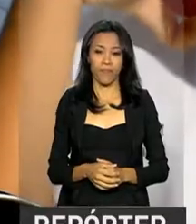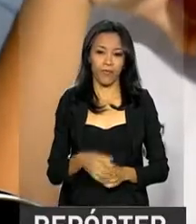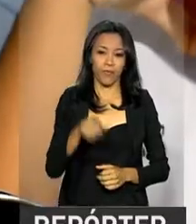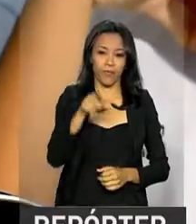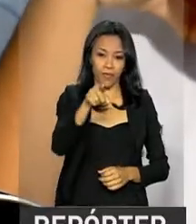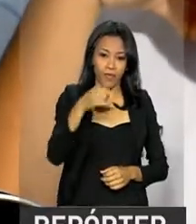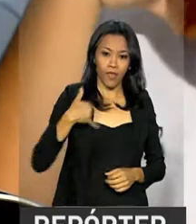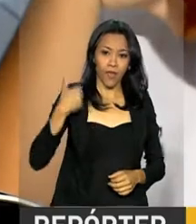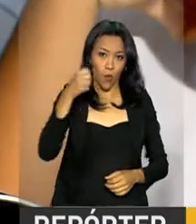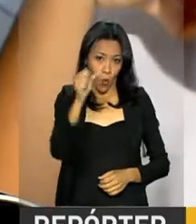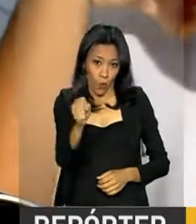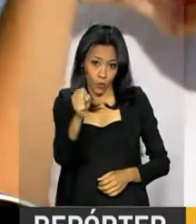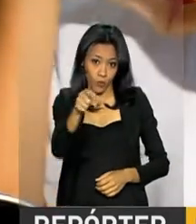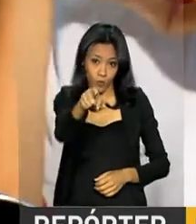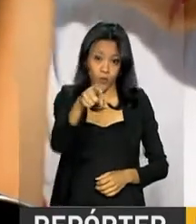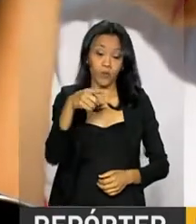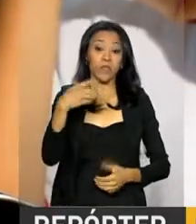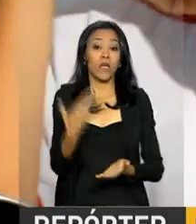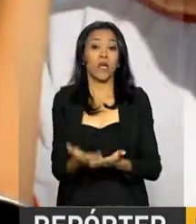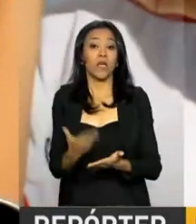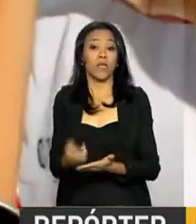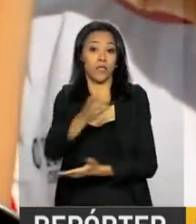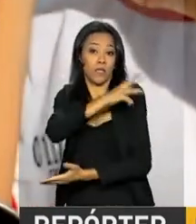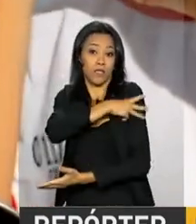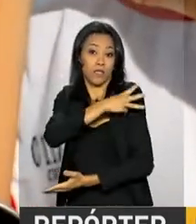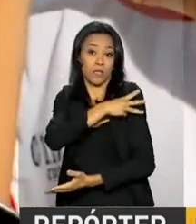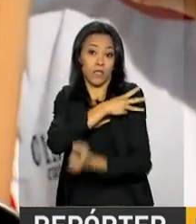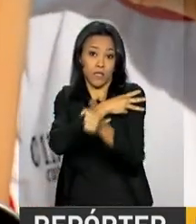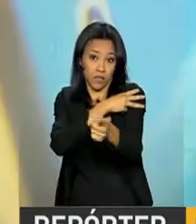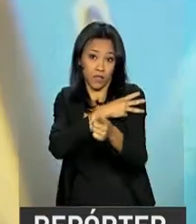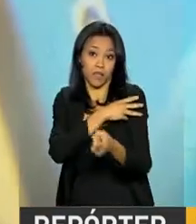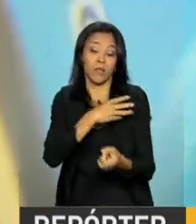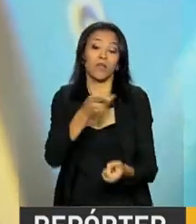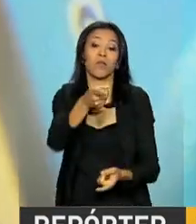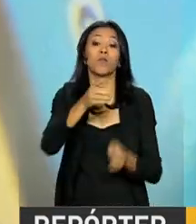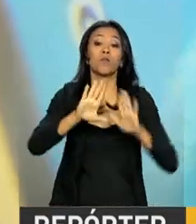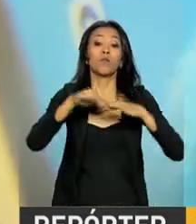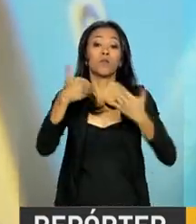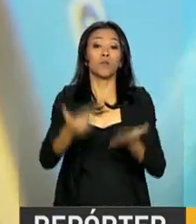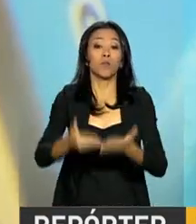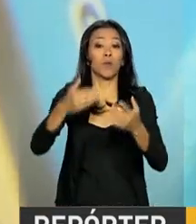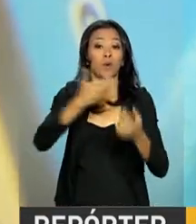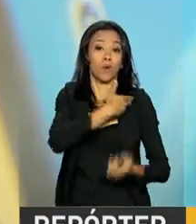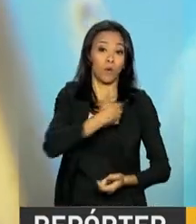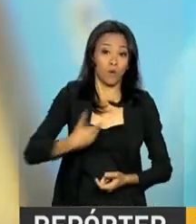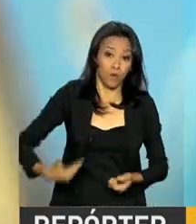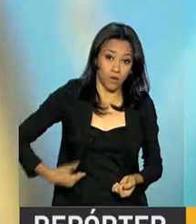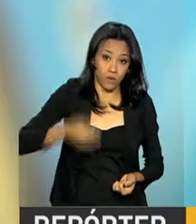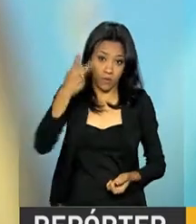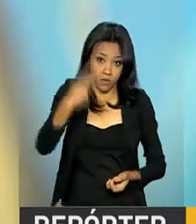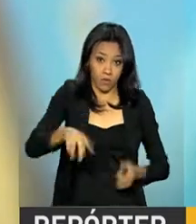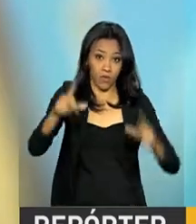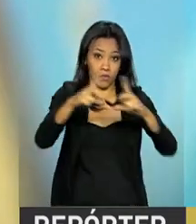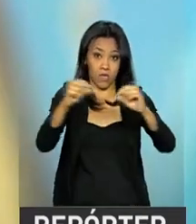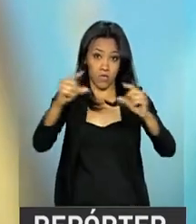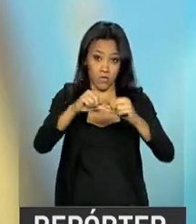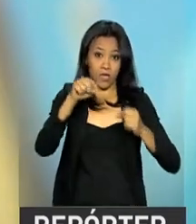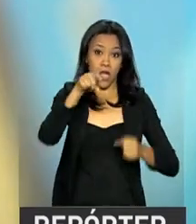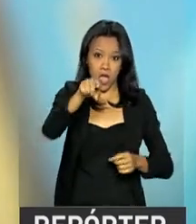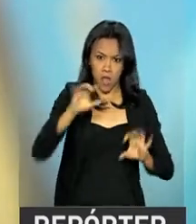ele tem 18 anos e está no terceiro ano do ensino fundamental em uma escola pública de brasília aluna aplicada